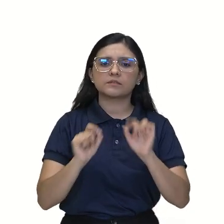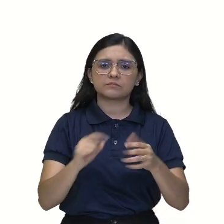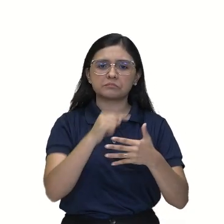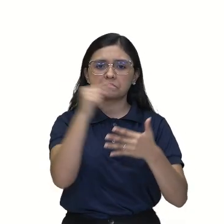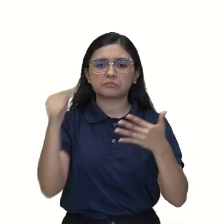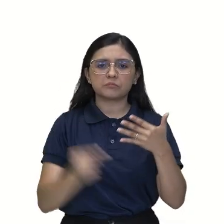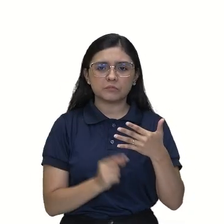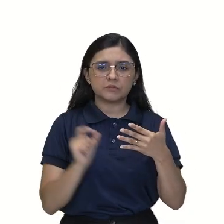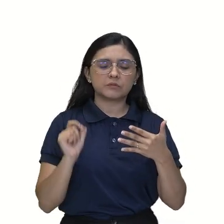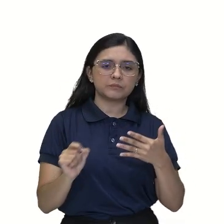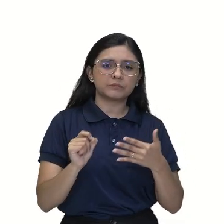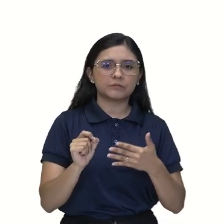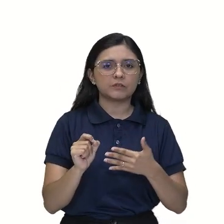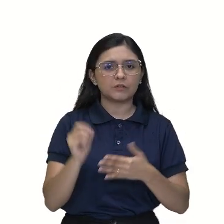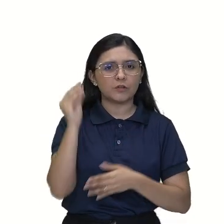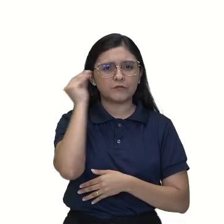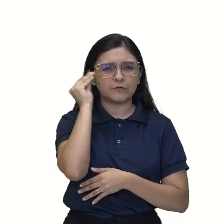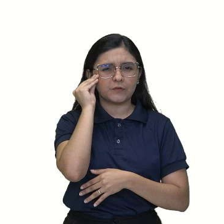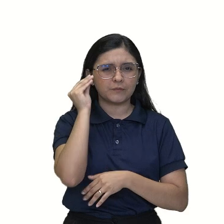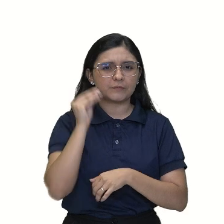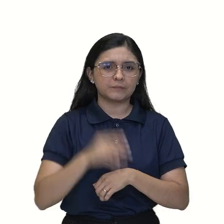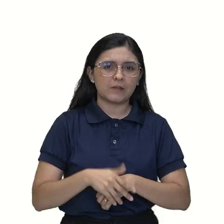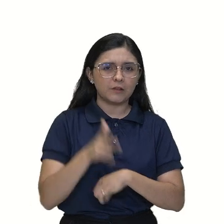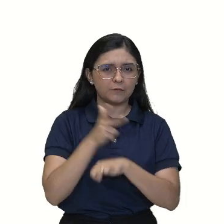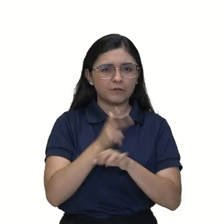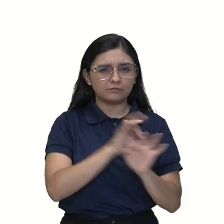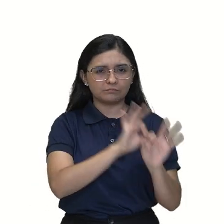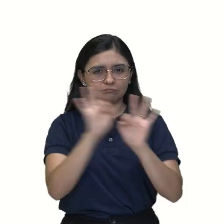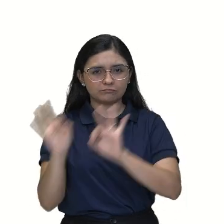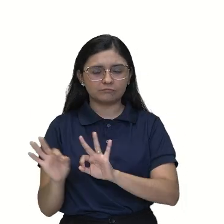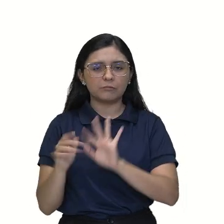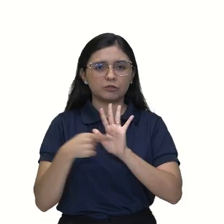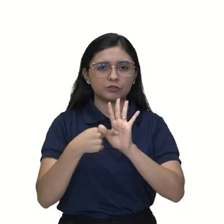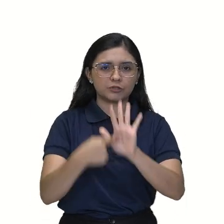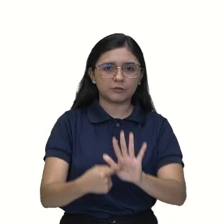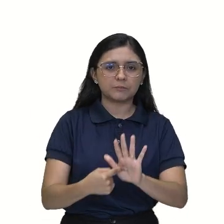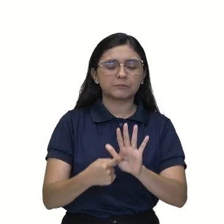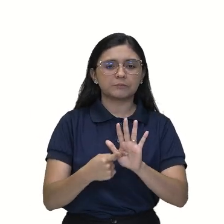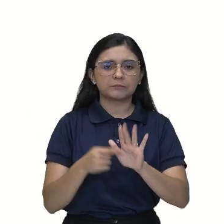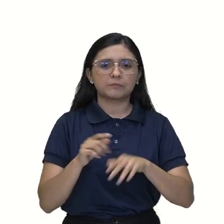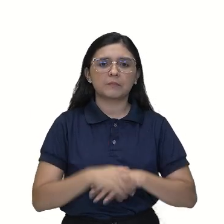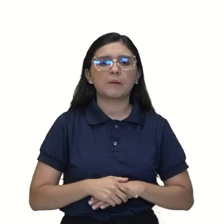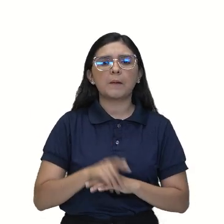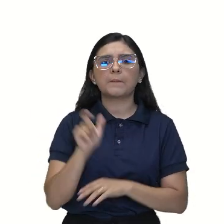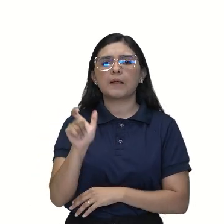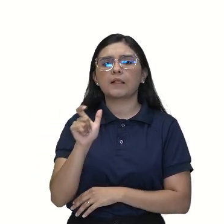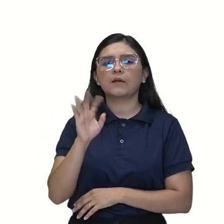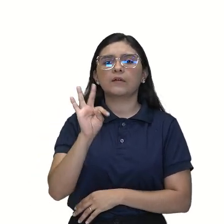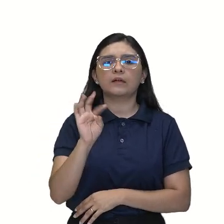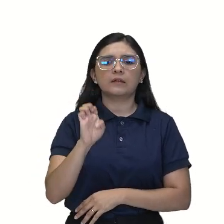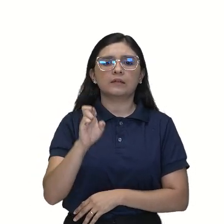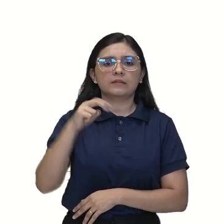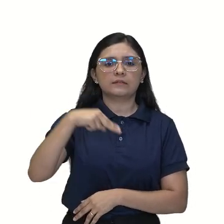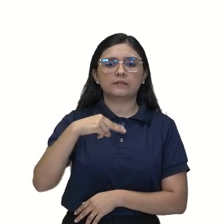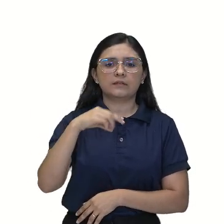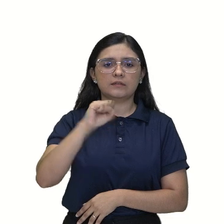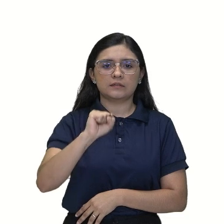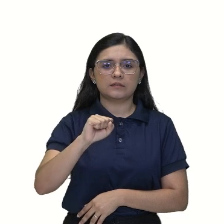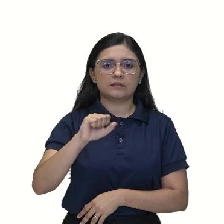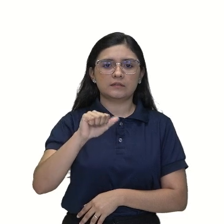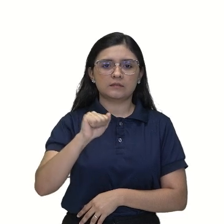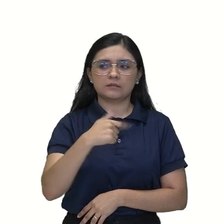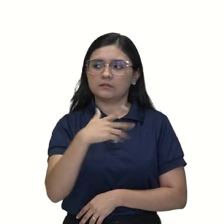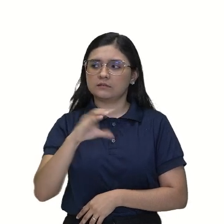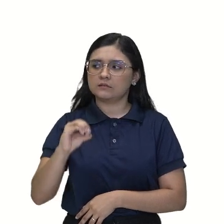que nós vimos e assistimos lá nos vídeos. Ou seja, no vídeo apareceu lá a palavra tensão, que representa aqui